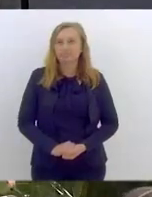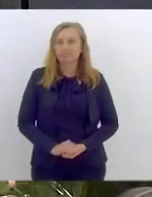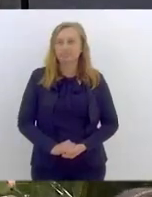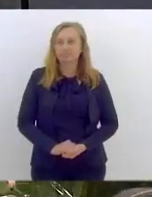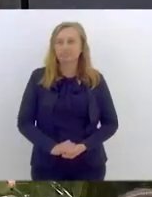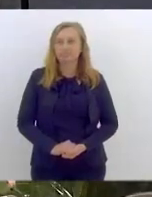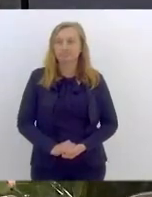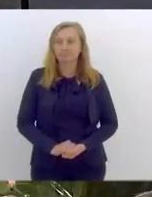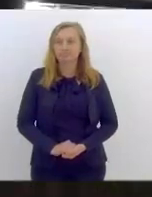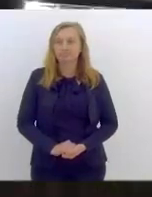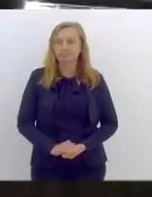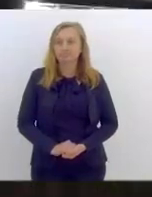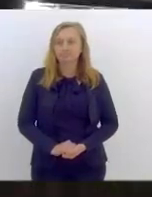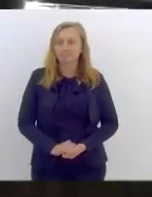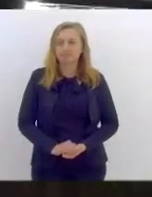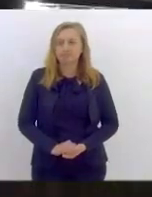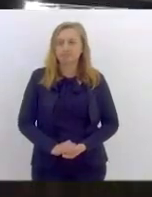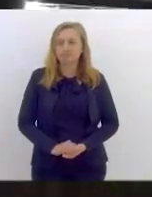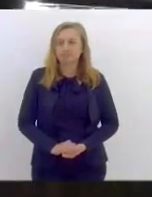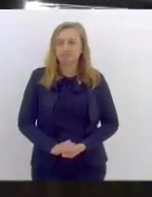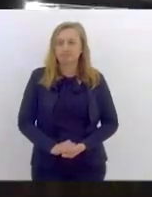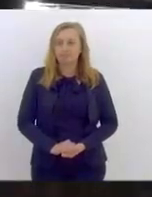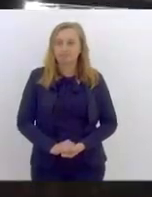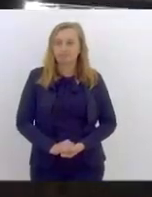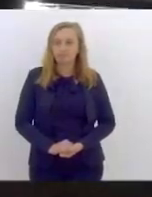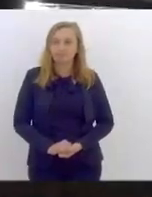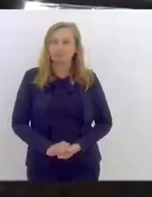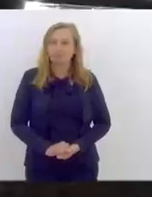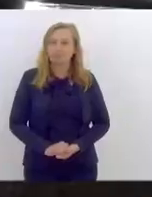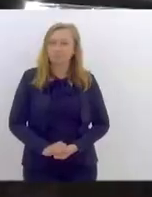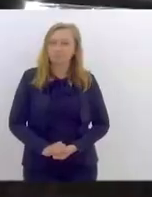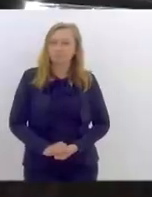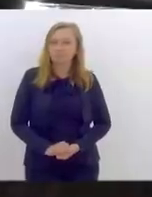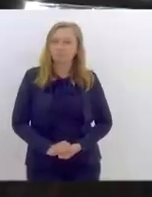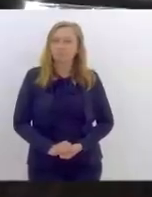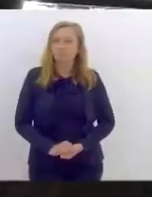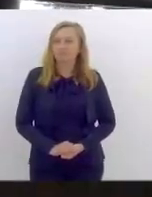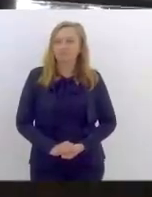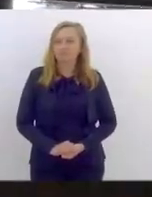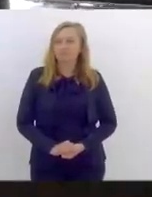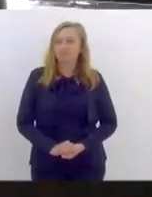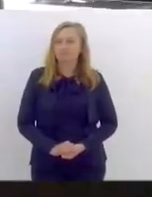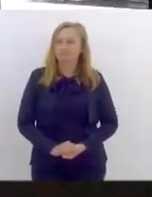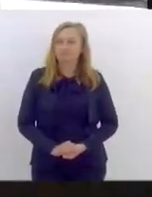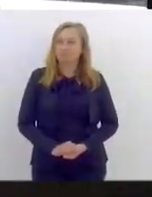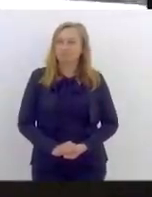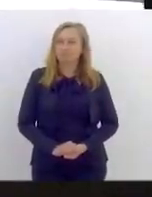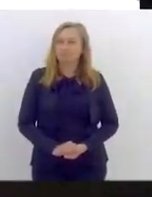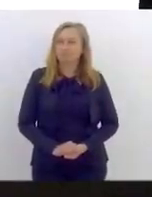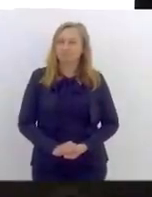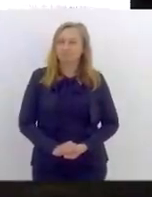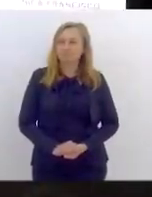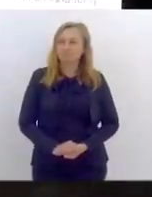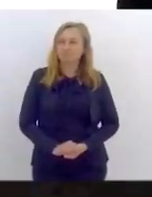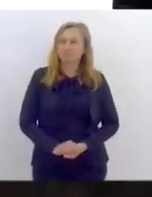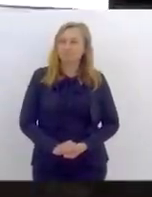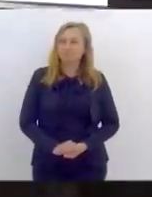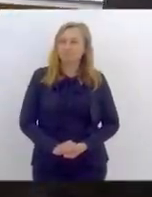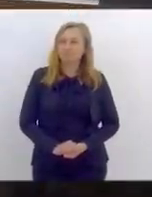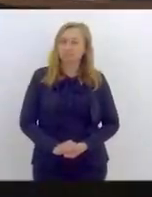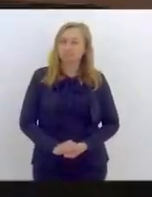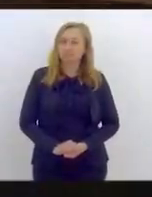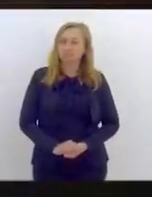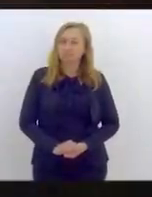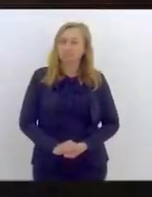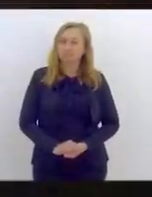viver. Aure, aure pra todos. Danço pro meu povo do Ilê Santo que vem